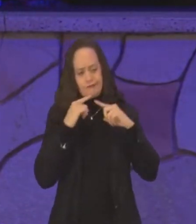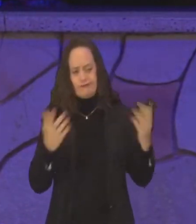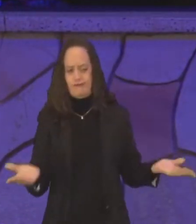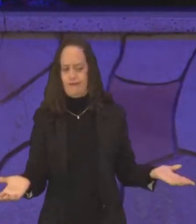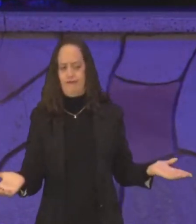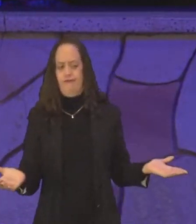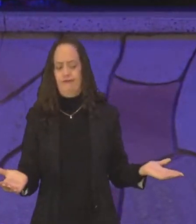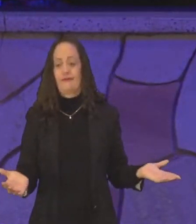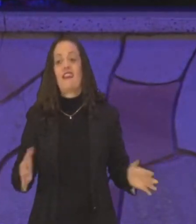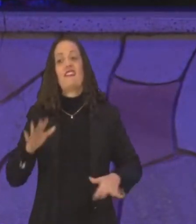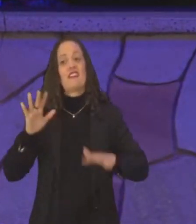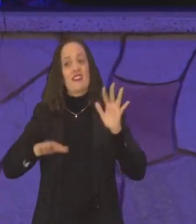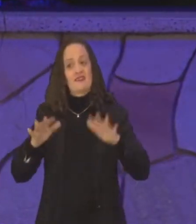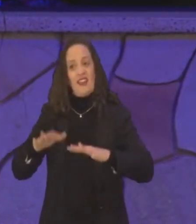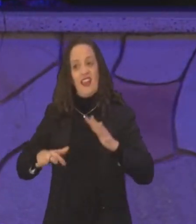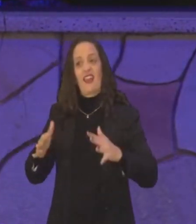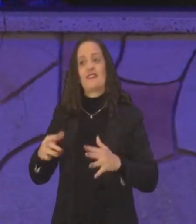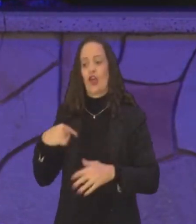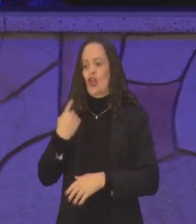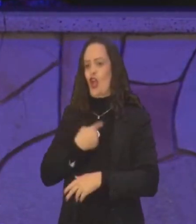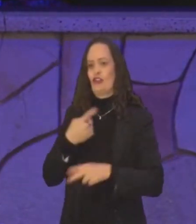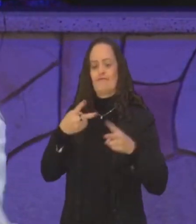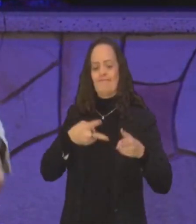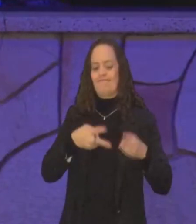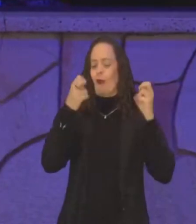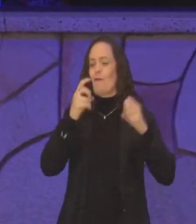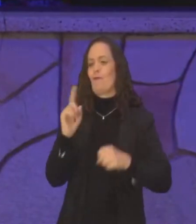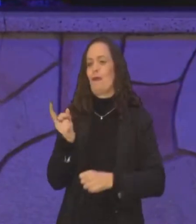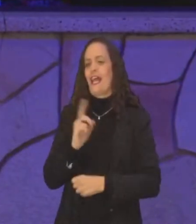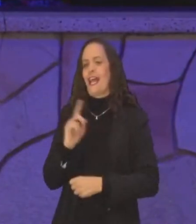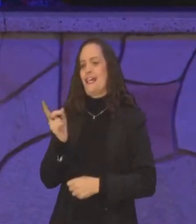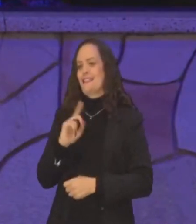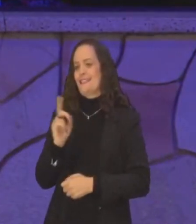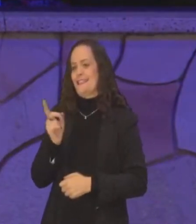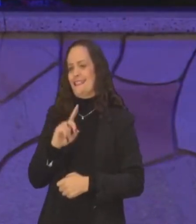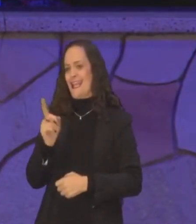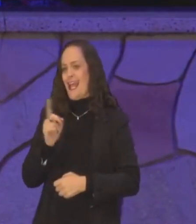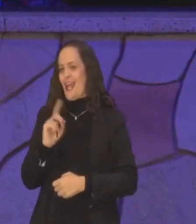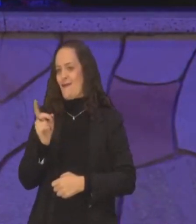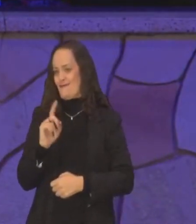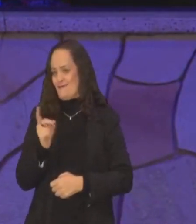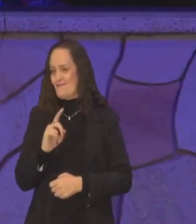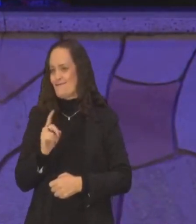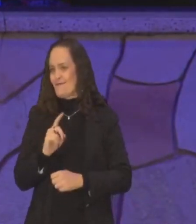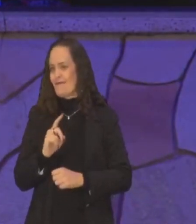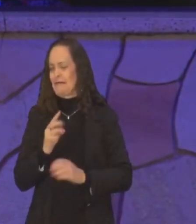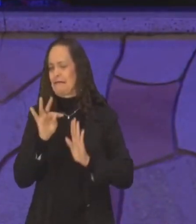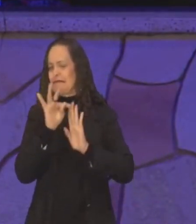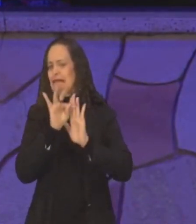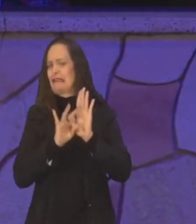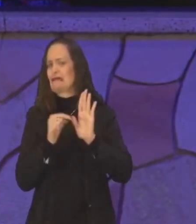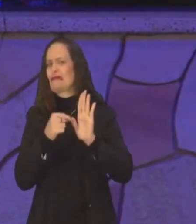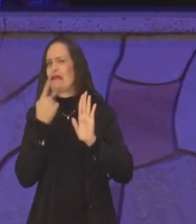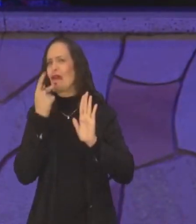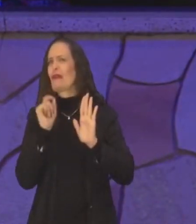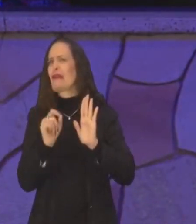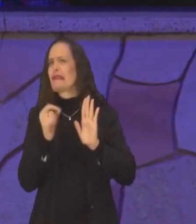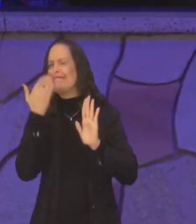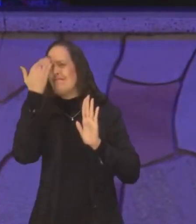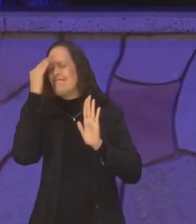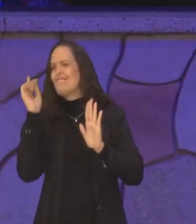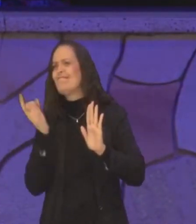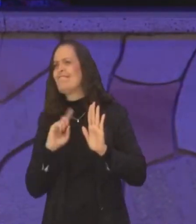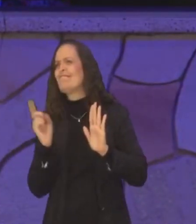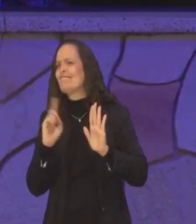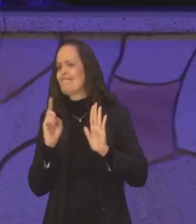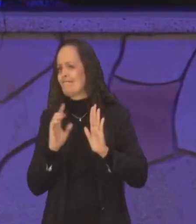não percebemos o que está contido no bojo, na centralidade do texto.